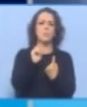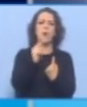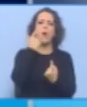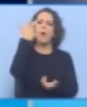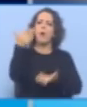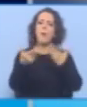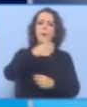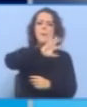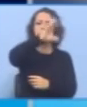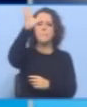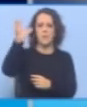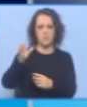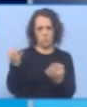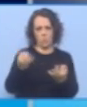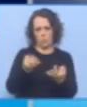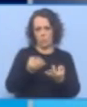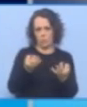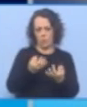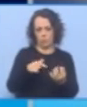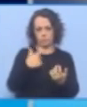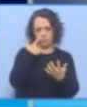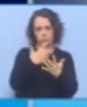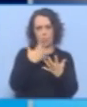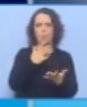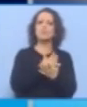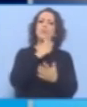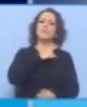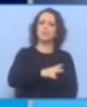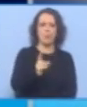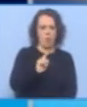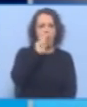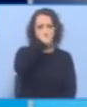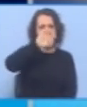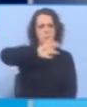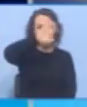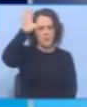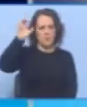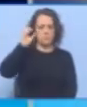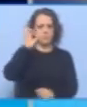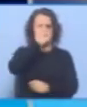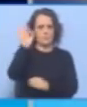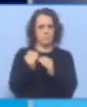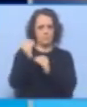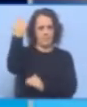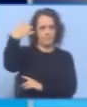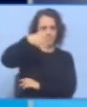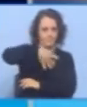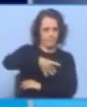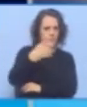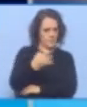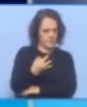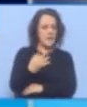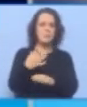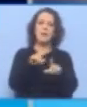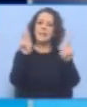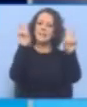países, é até mais acentuado, não é só em Portugal, também há outros países em que ainda é mais, mas é um aspecto que